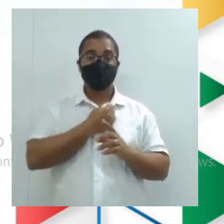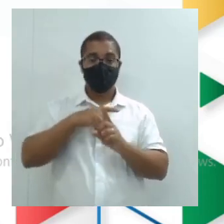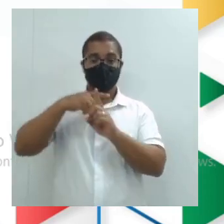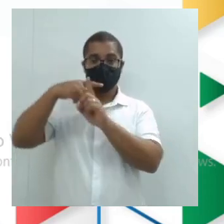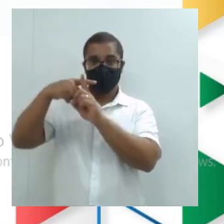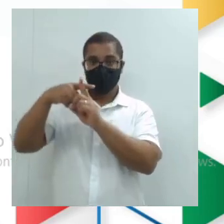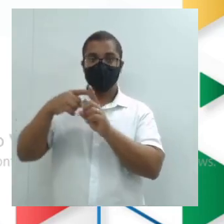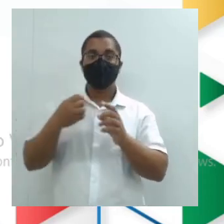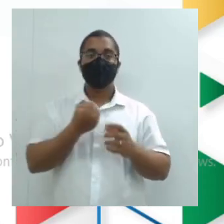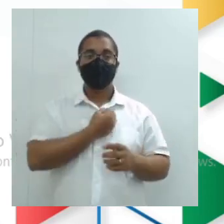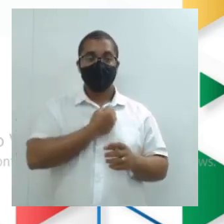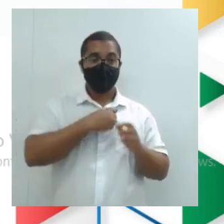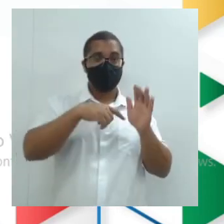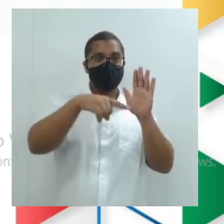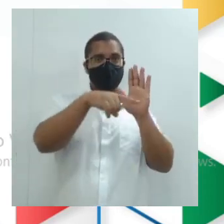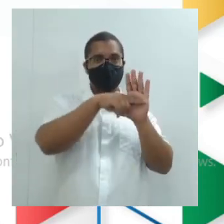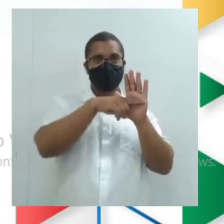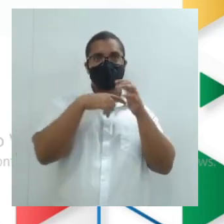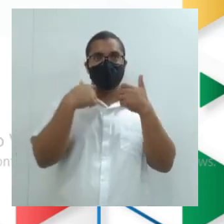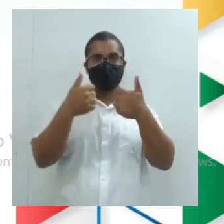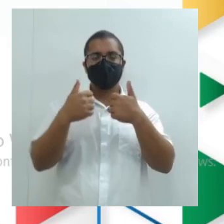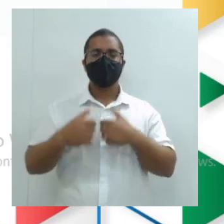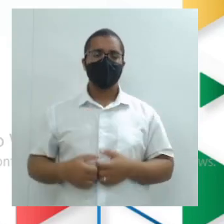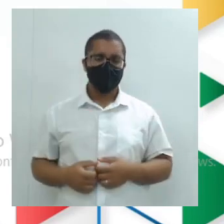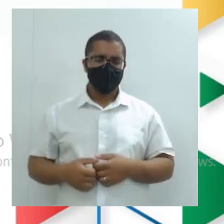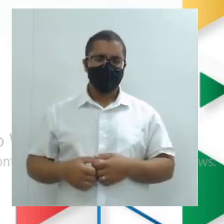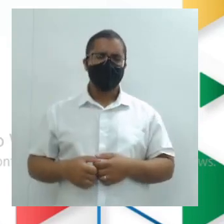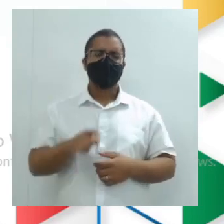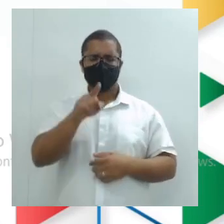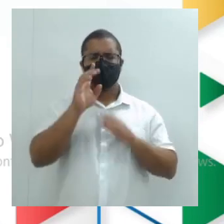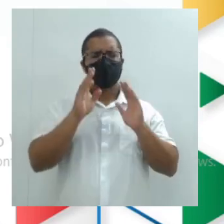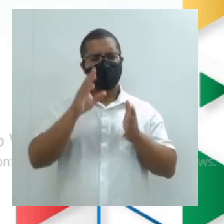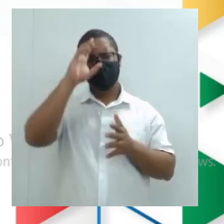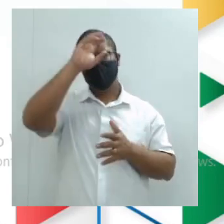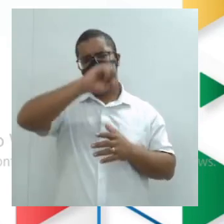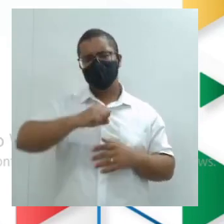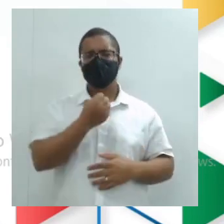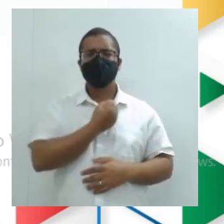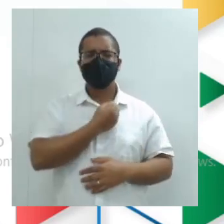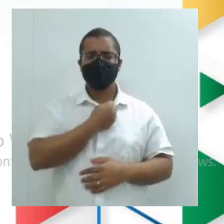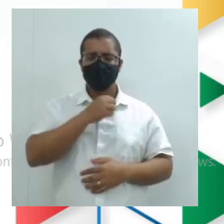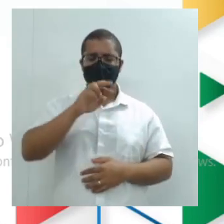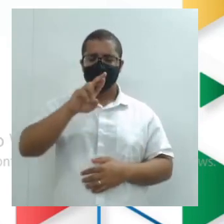com a gente, tá bom? Bem na sequência. Você também já aprendeu sobre o número